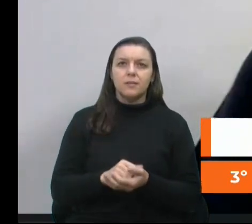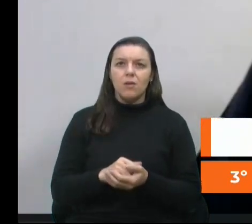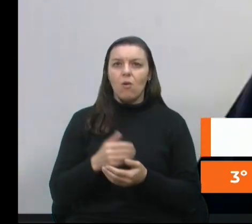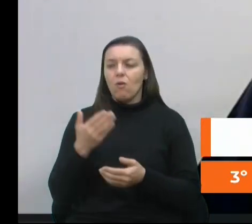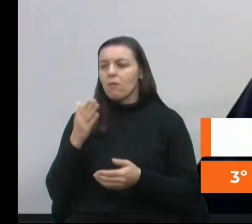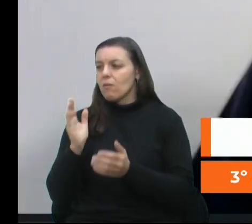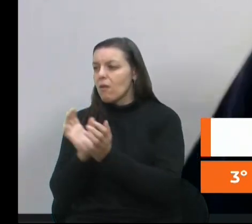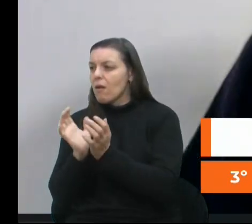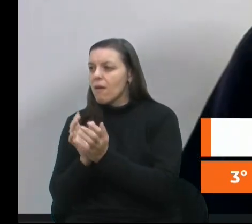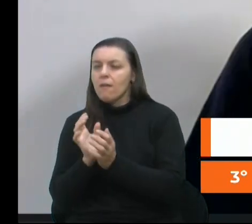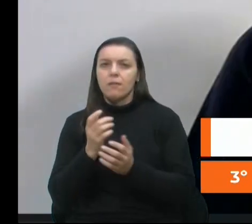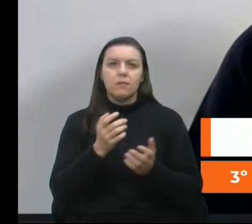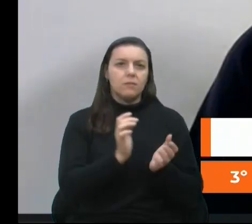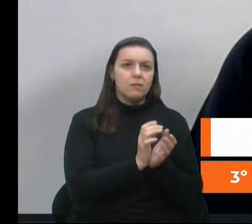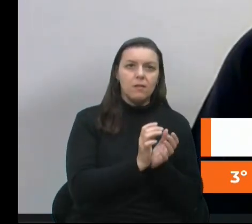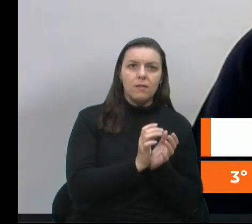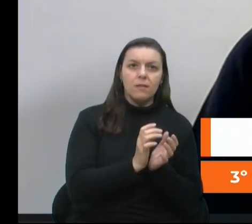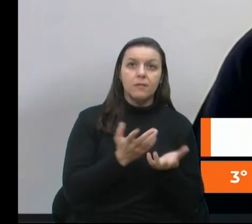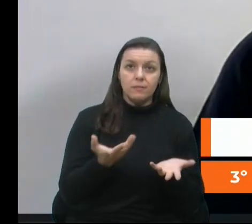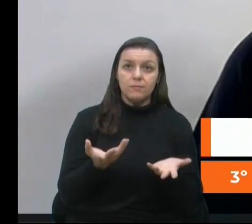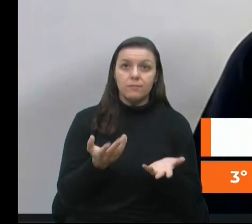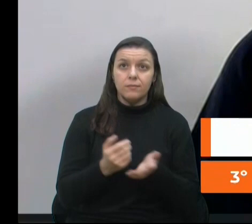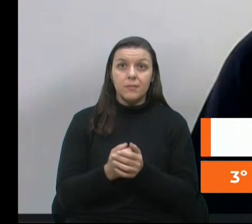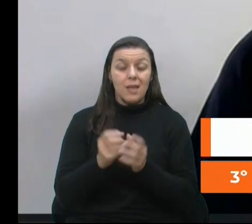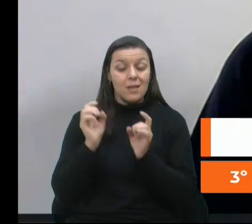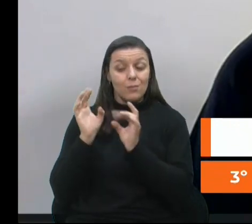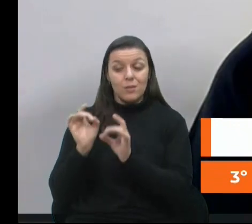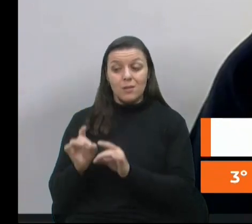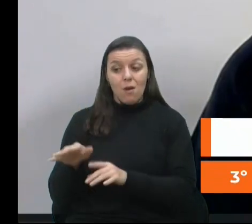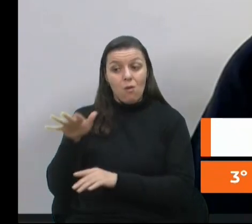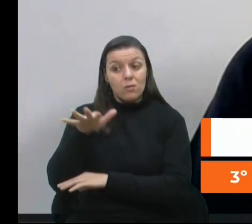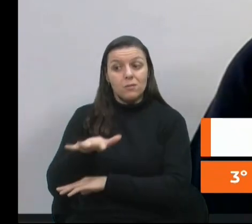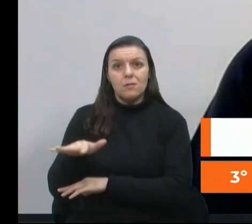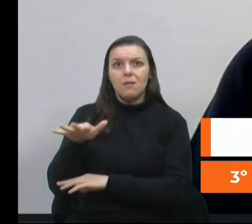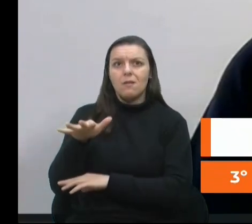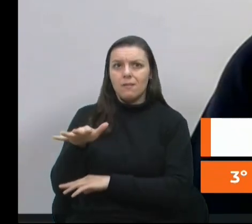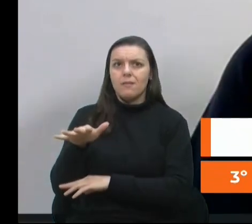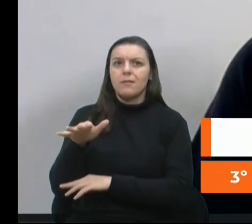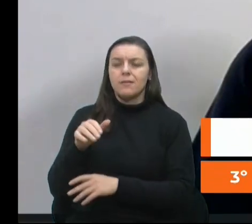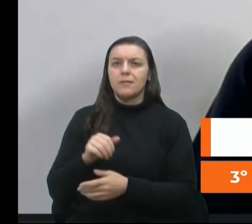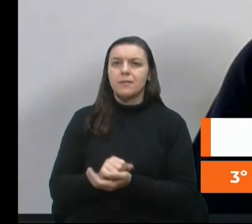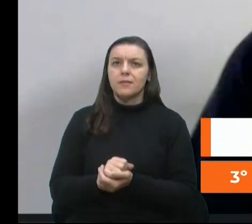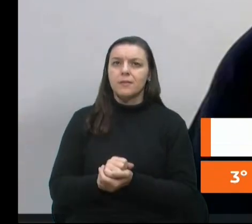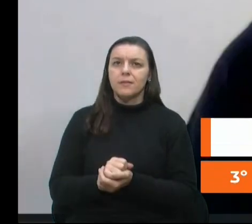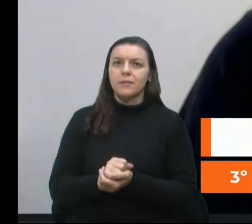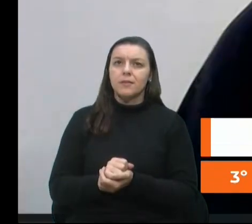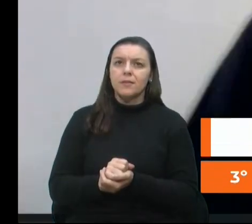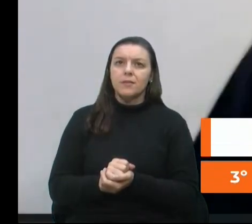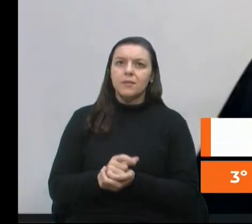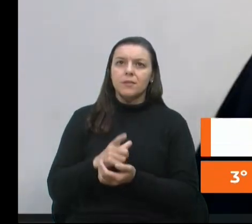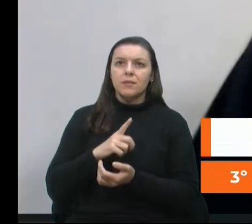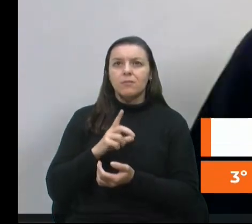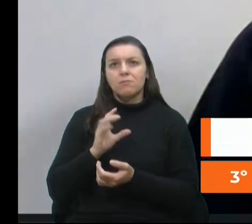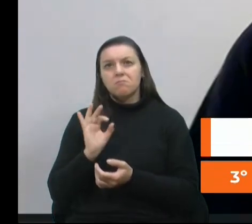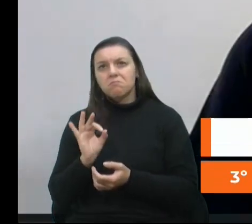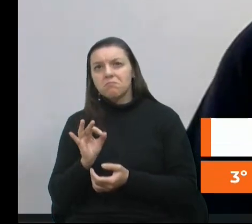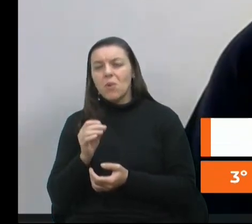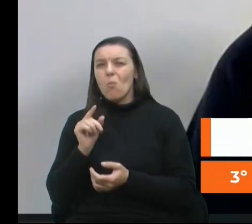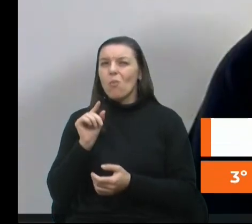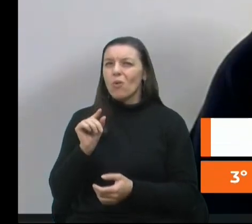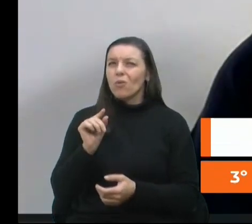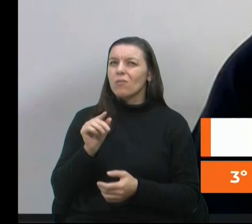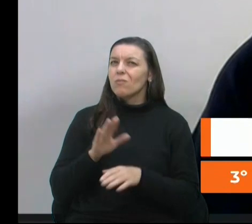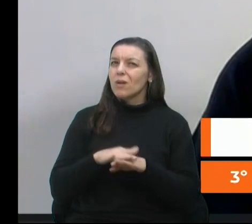coleguinha ou da coleguinha, e especialmente esse nicho superdotado ele acaba sendo, de certa forma, até um